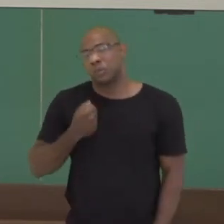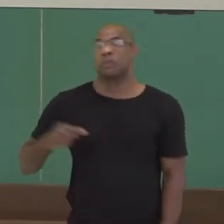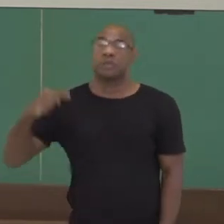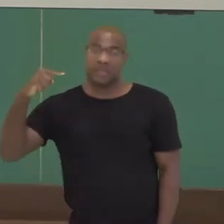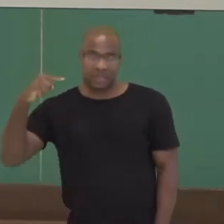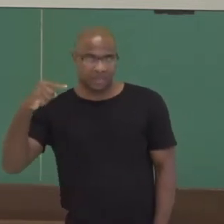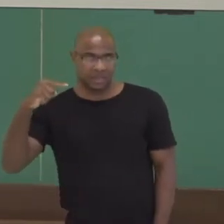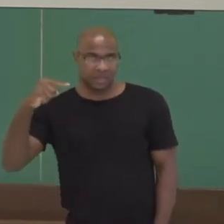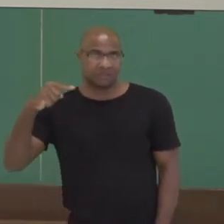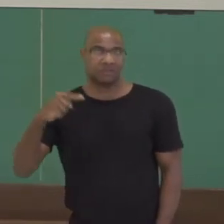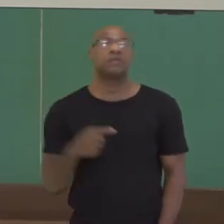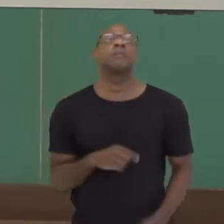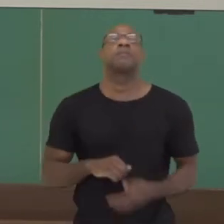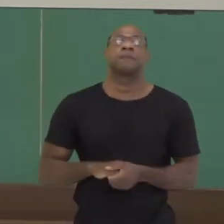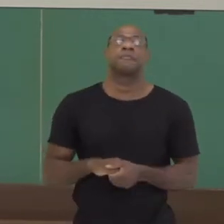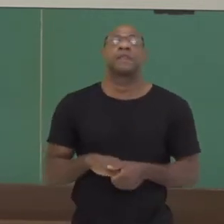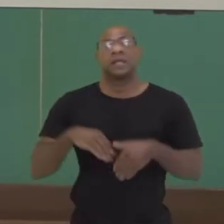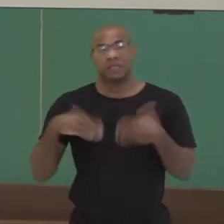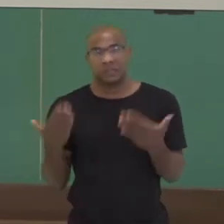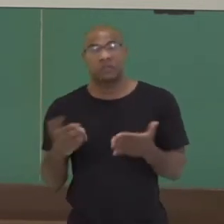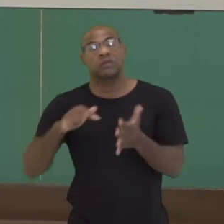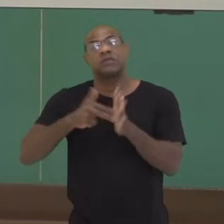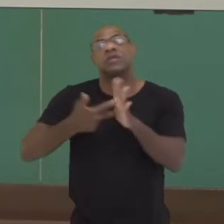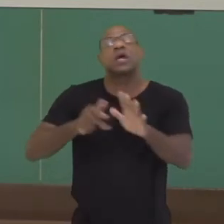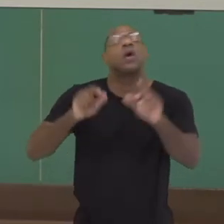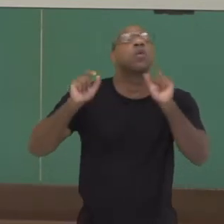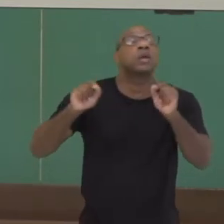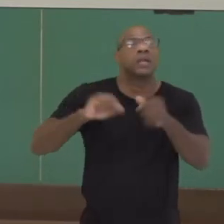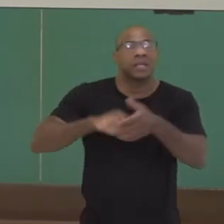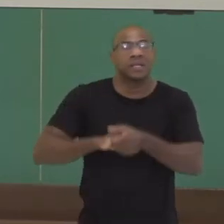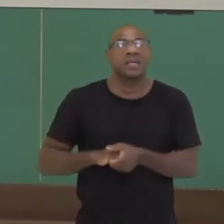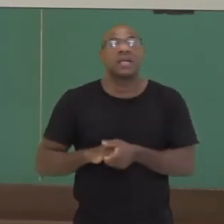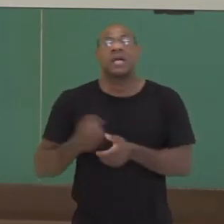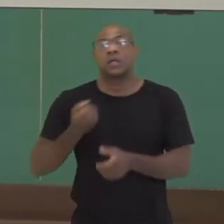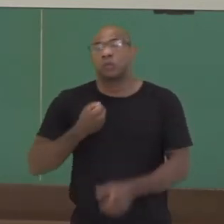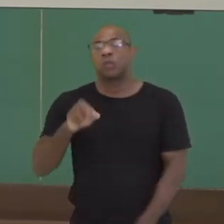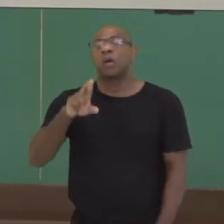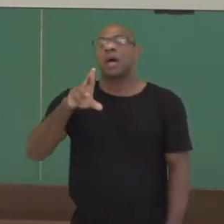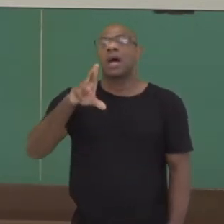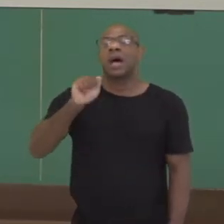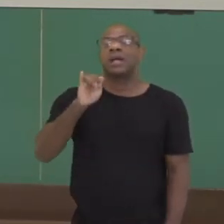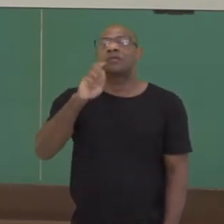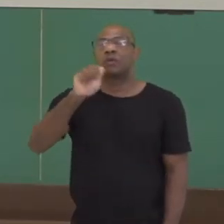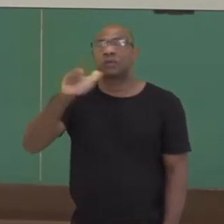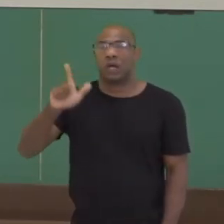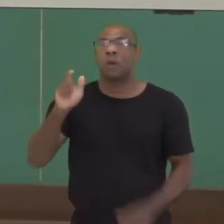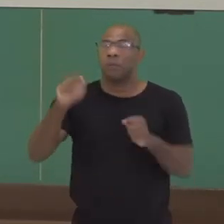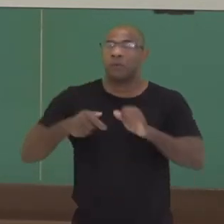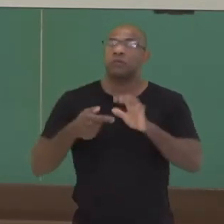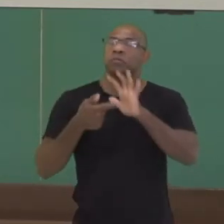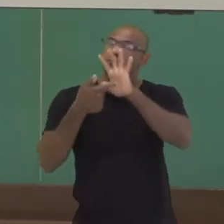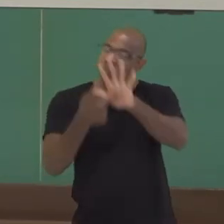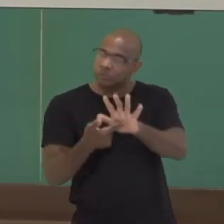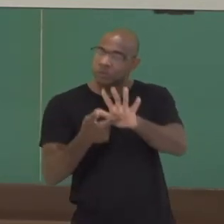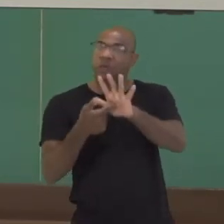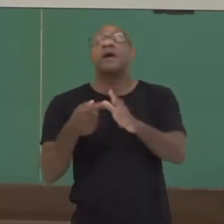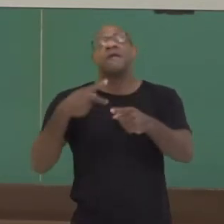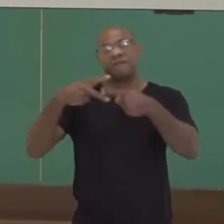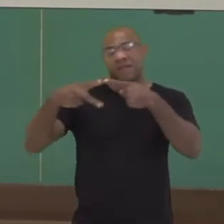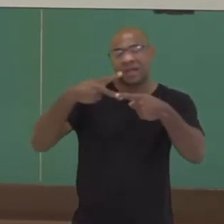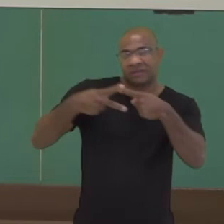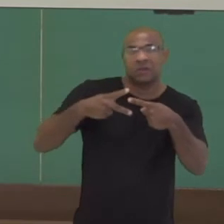negativos, ok? Então, significa que o número racional pode ser representado por uma